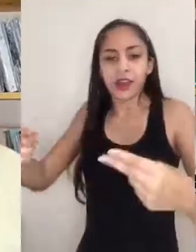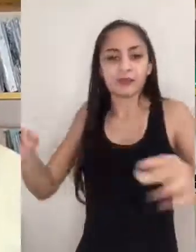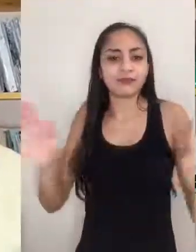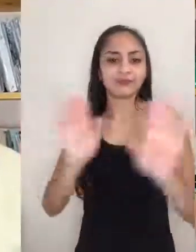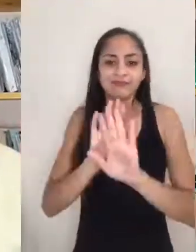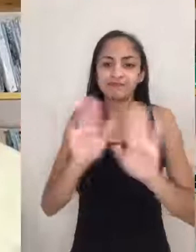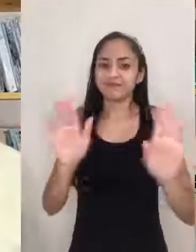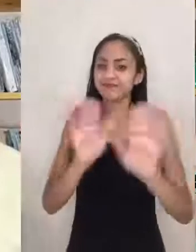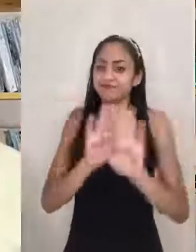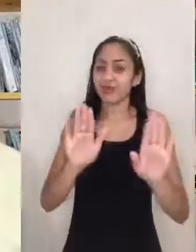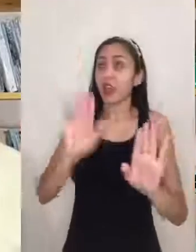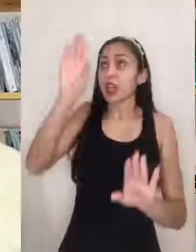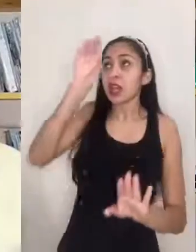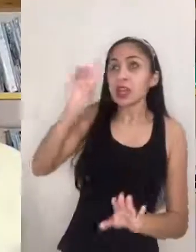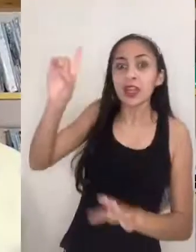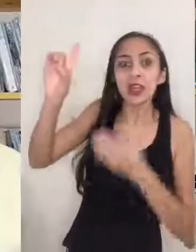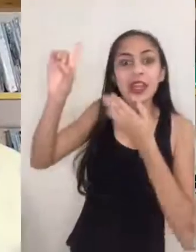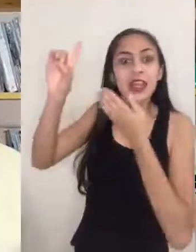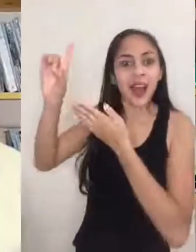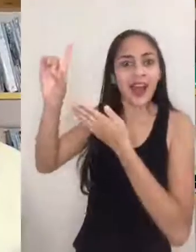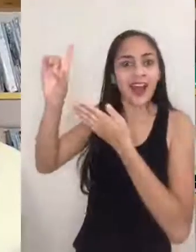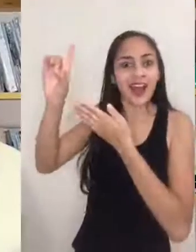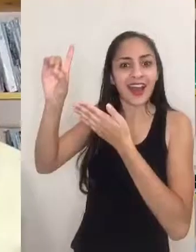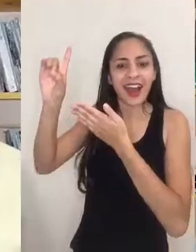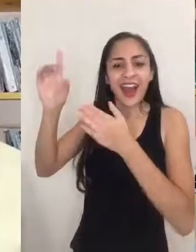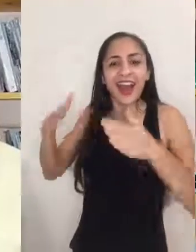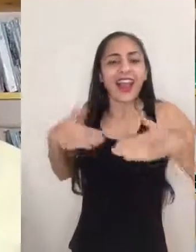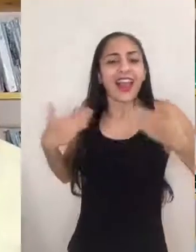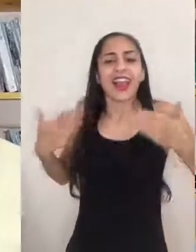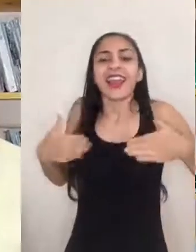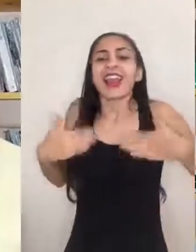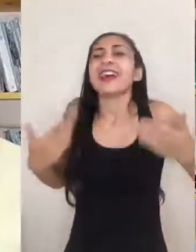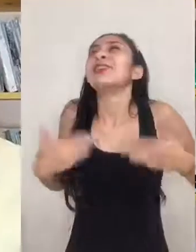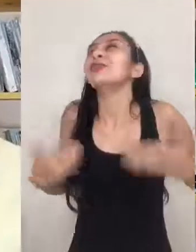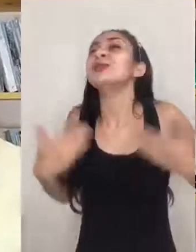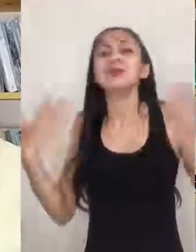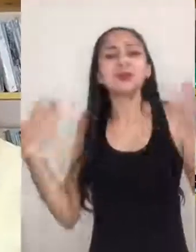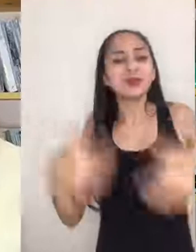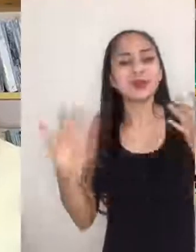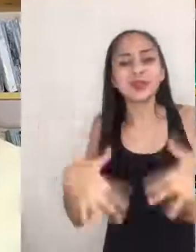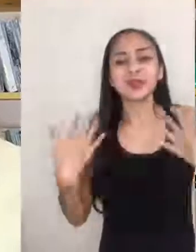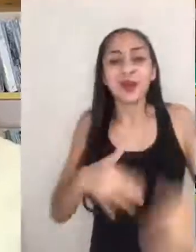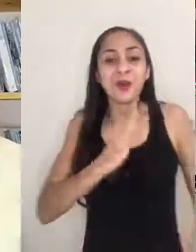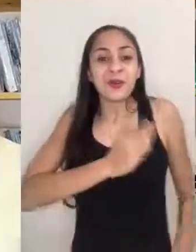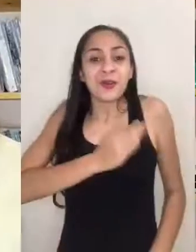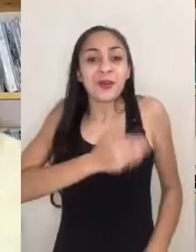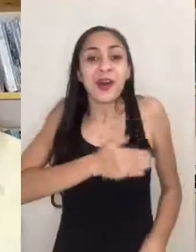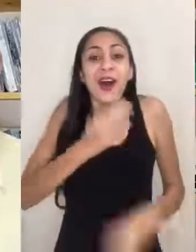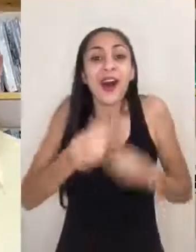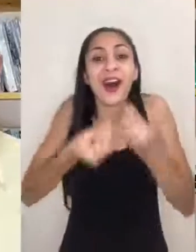precisa ser a nossa maior satisfação, nosso maior prazer, nossa grande alegria.